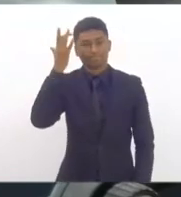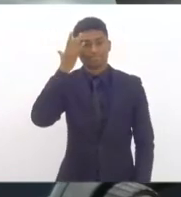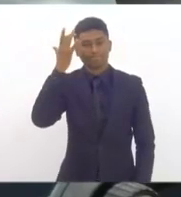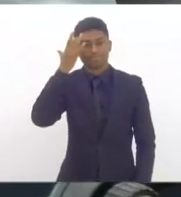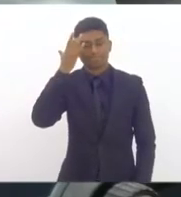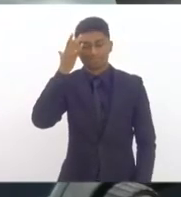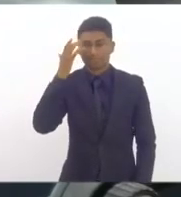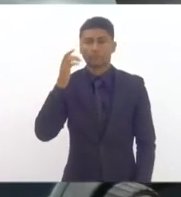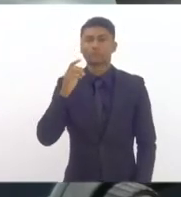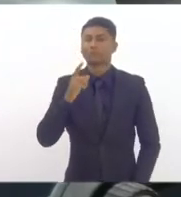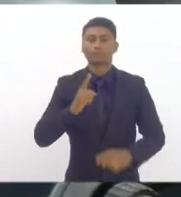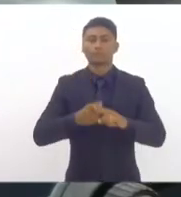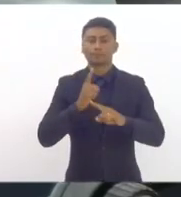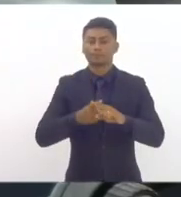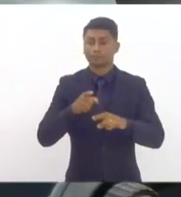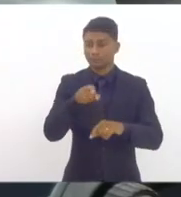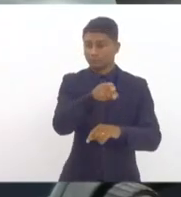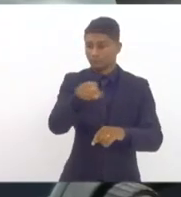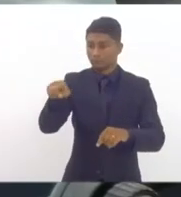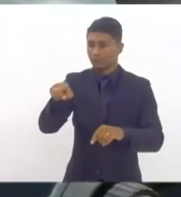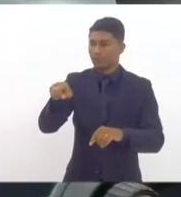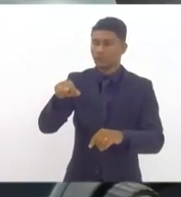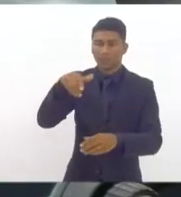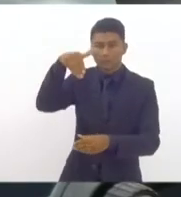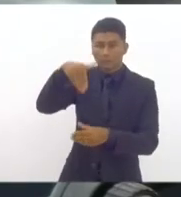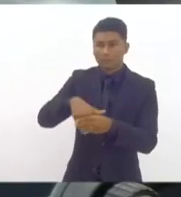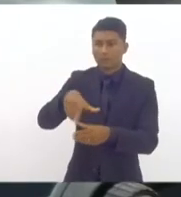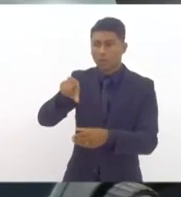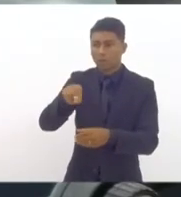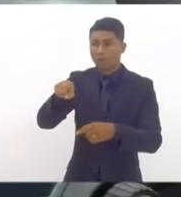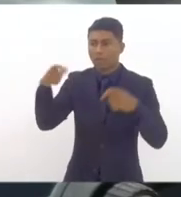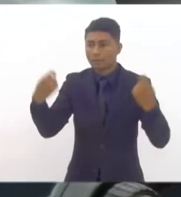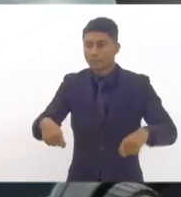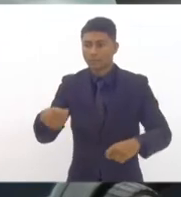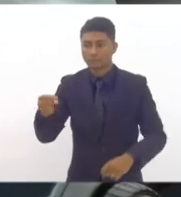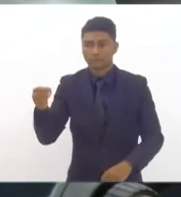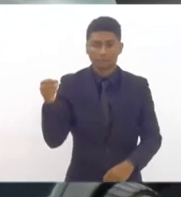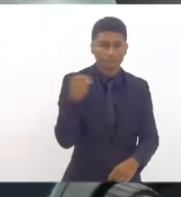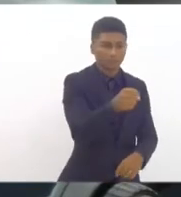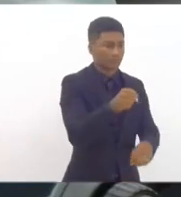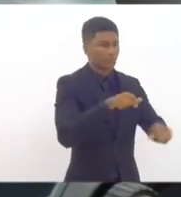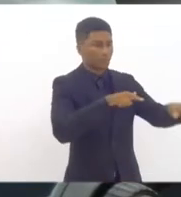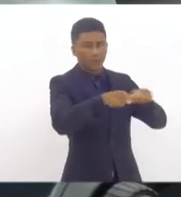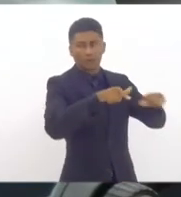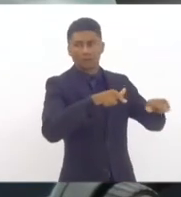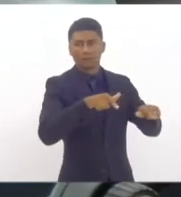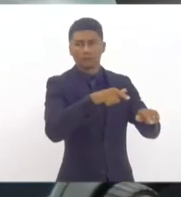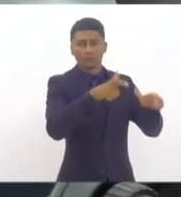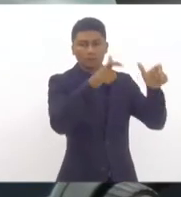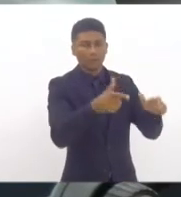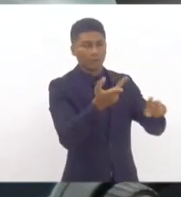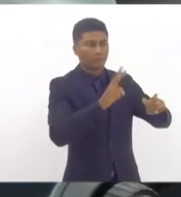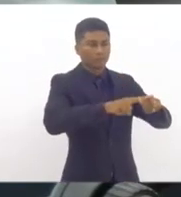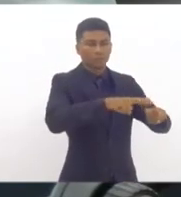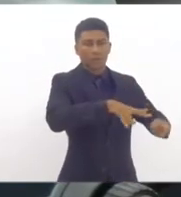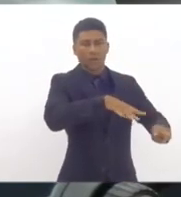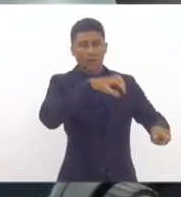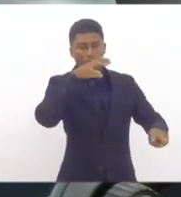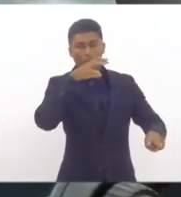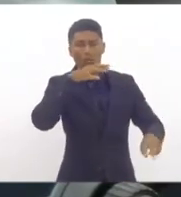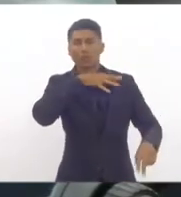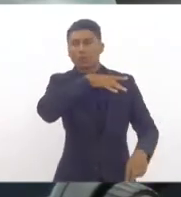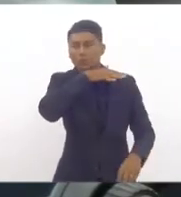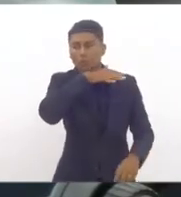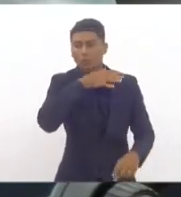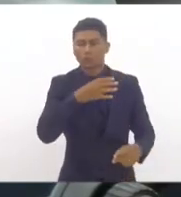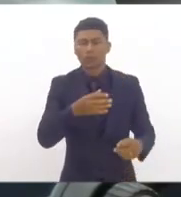uma pessoa e ela vai ter que trabalhar em todos esses espaços de privação e liberdade. E que a cadeia fede e que a cadeia tem uma comida horrorosa.